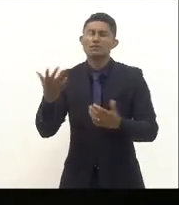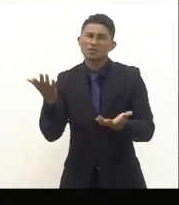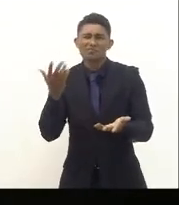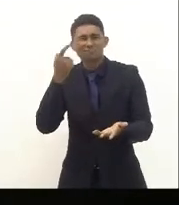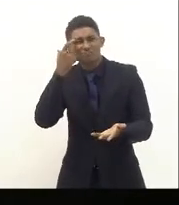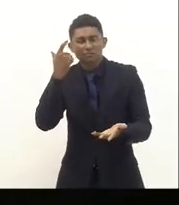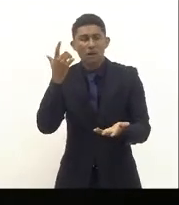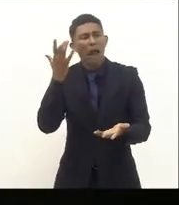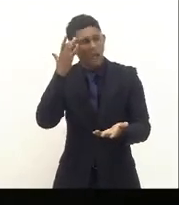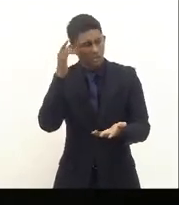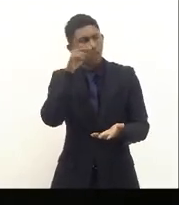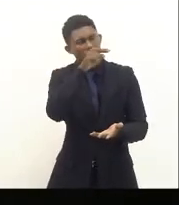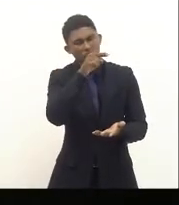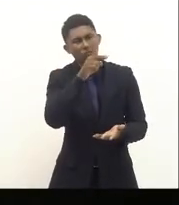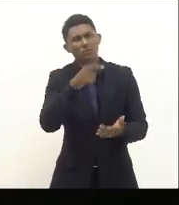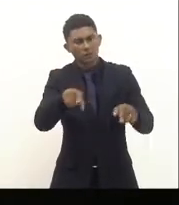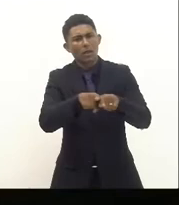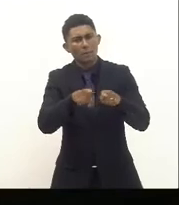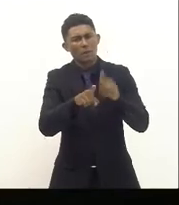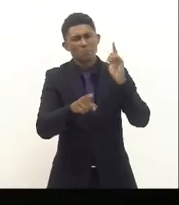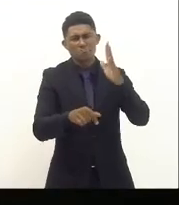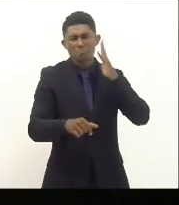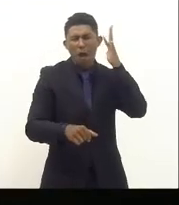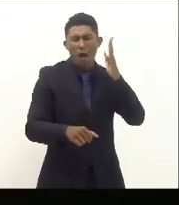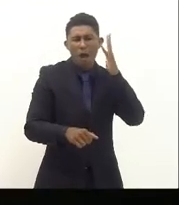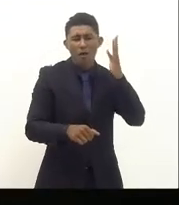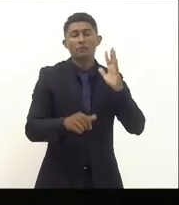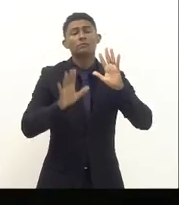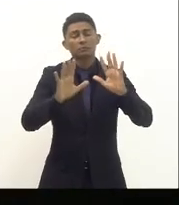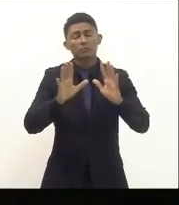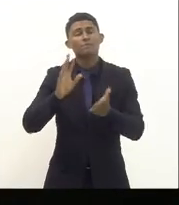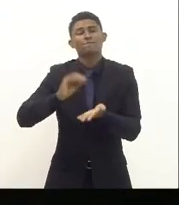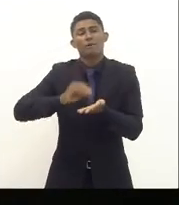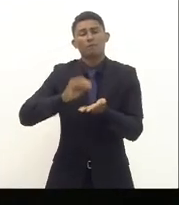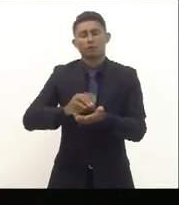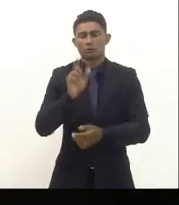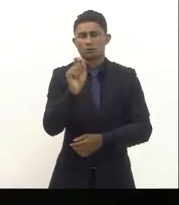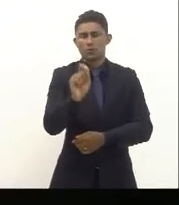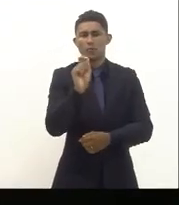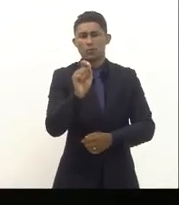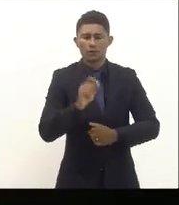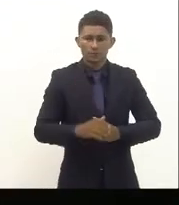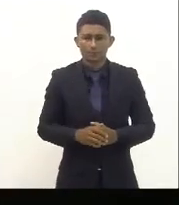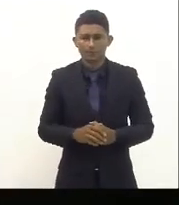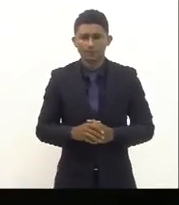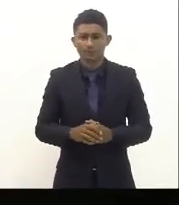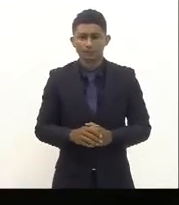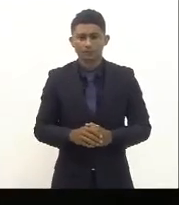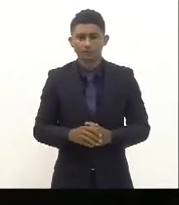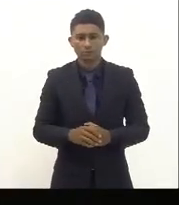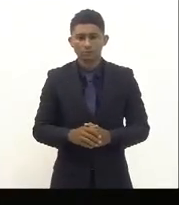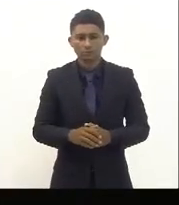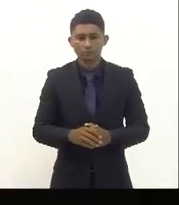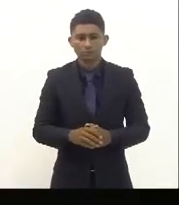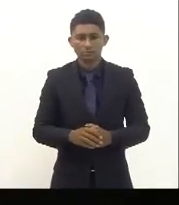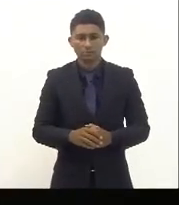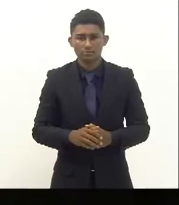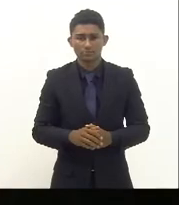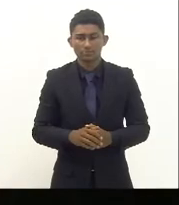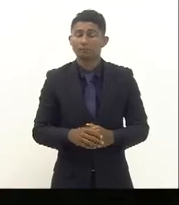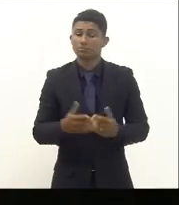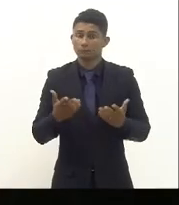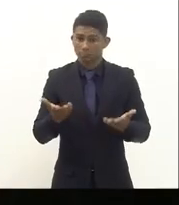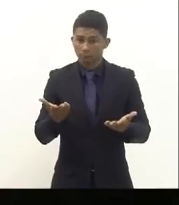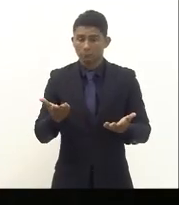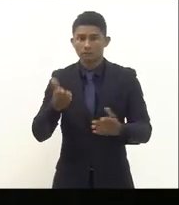só que ainda faltavam vencer uma etapa eu ouvi é